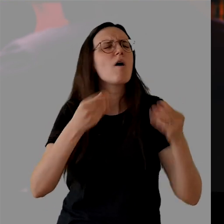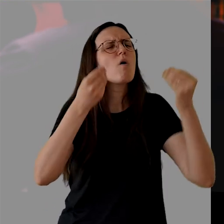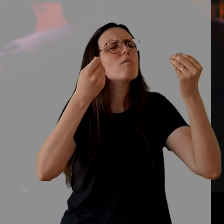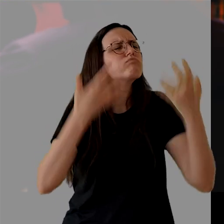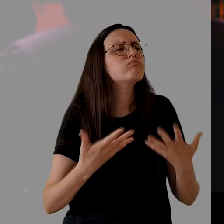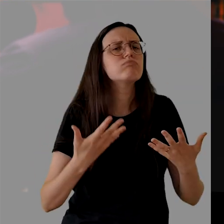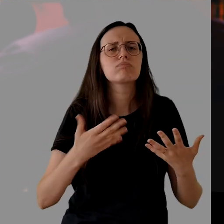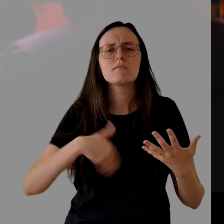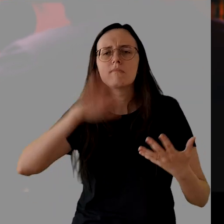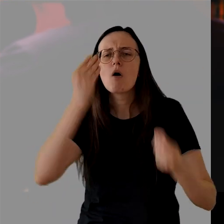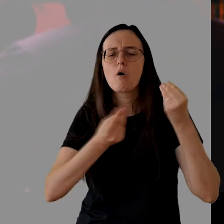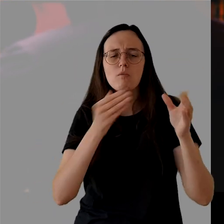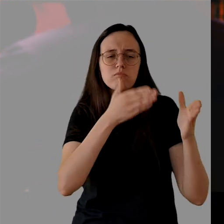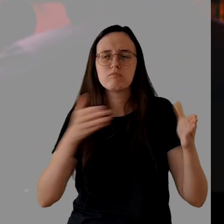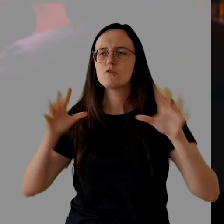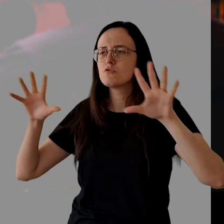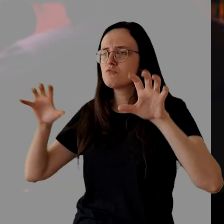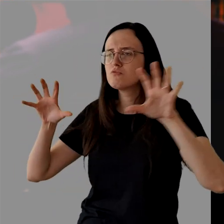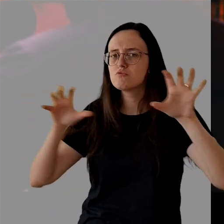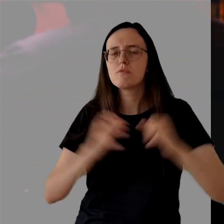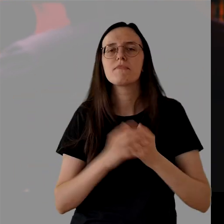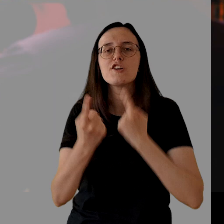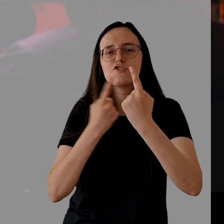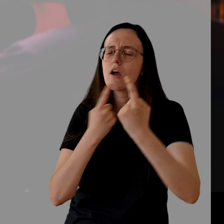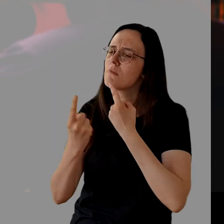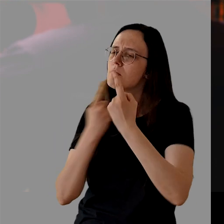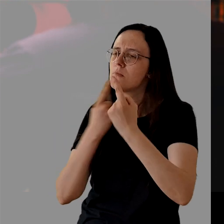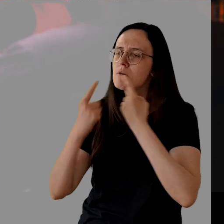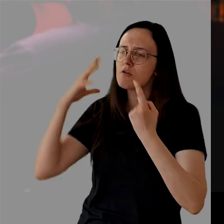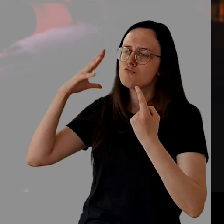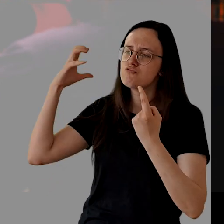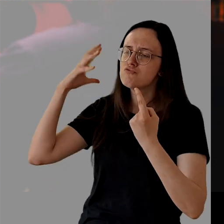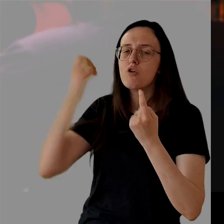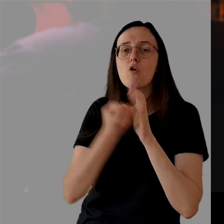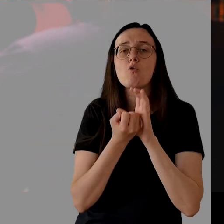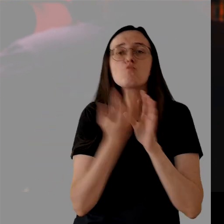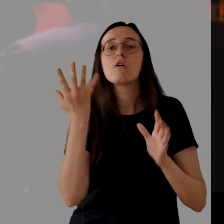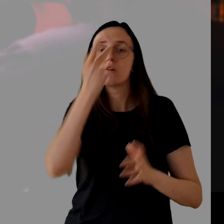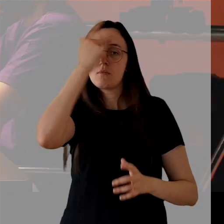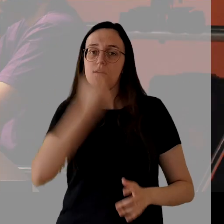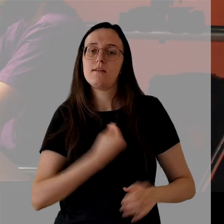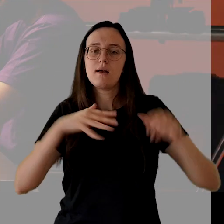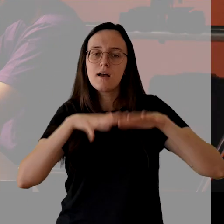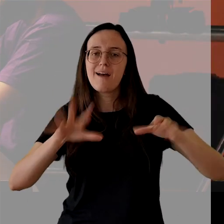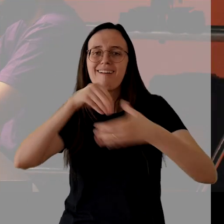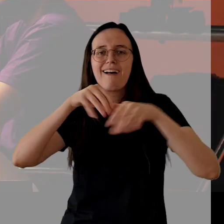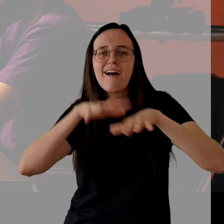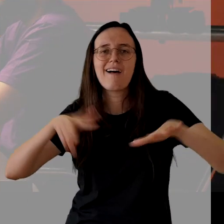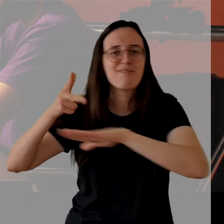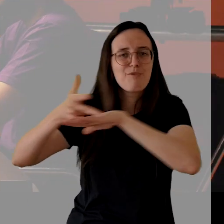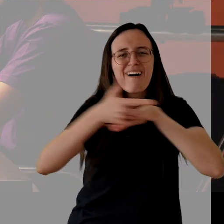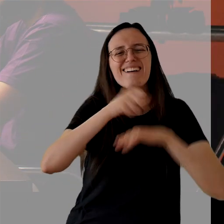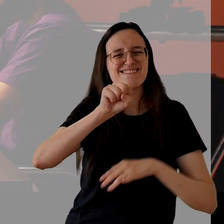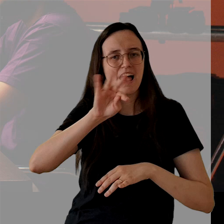Ali a captação do som direto vai pegar os diálogos, normalmente quantas pessoas que vão estar ali dentro do set e como que